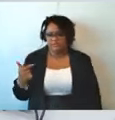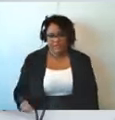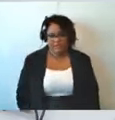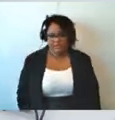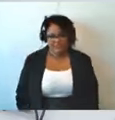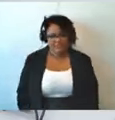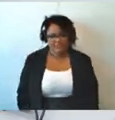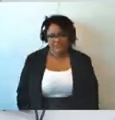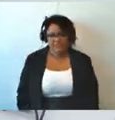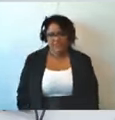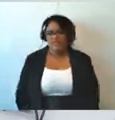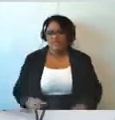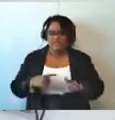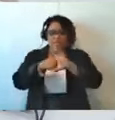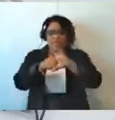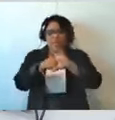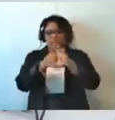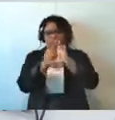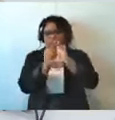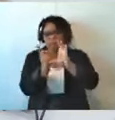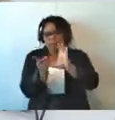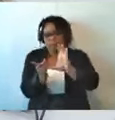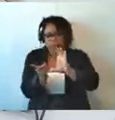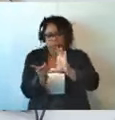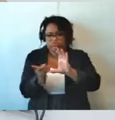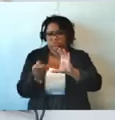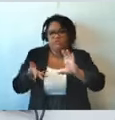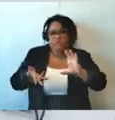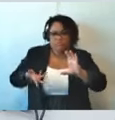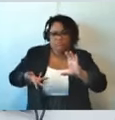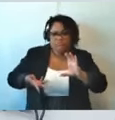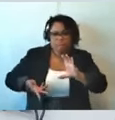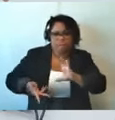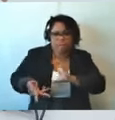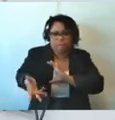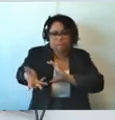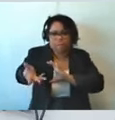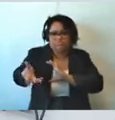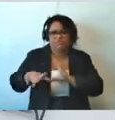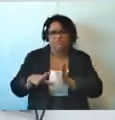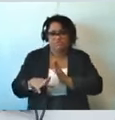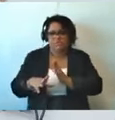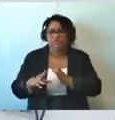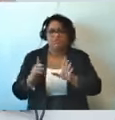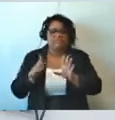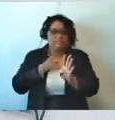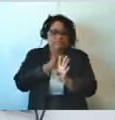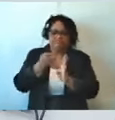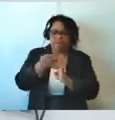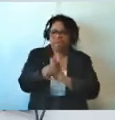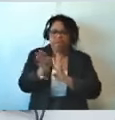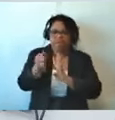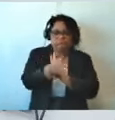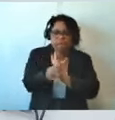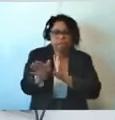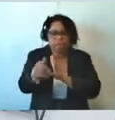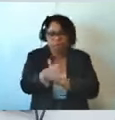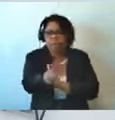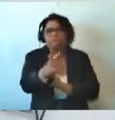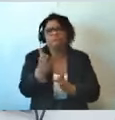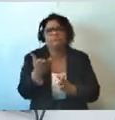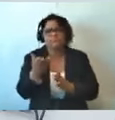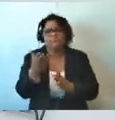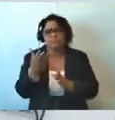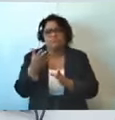velocidade, que costuram de uma forma, furam sinal, fazem retorno em cima da passagem de pedestre. E aí a gente